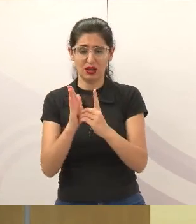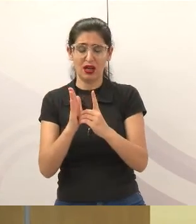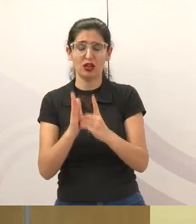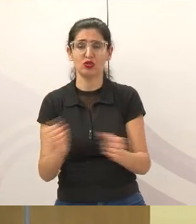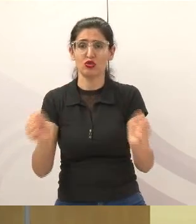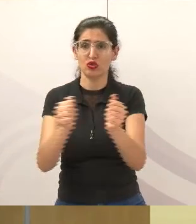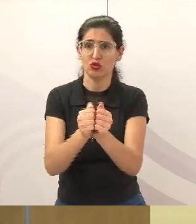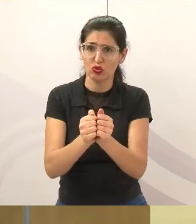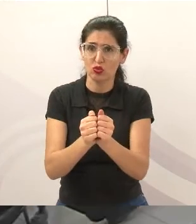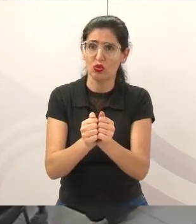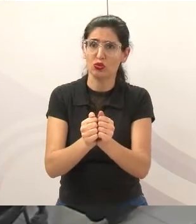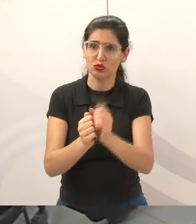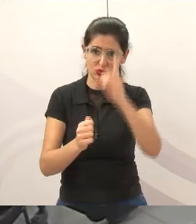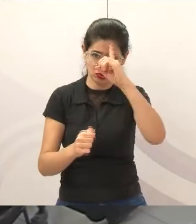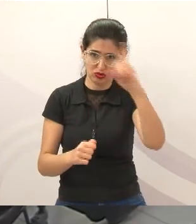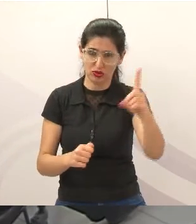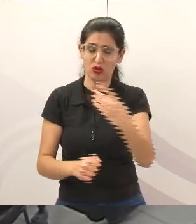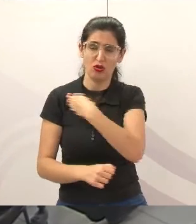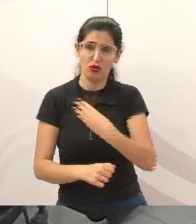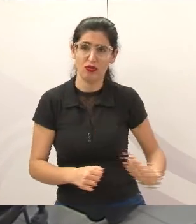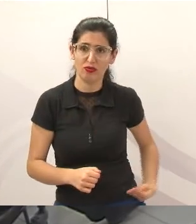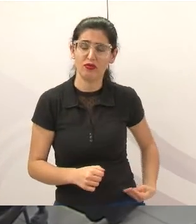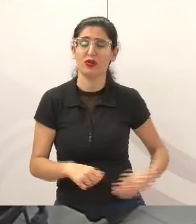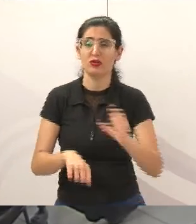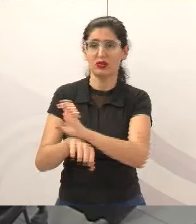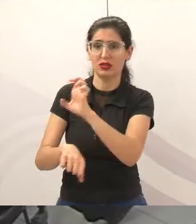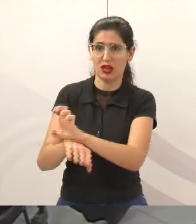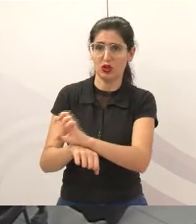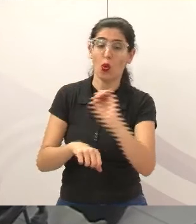Estado. Esse é o encaminhamento.